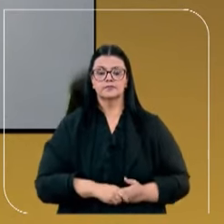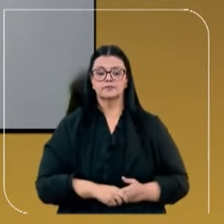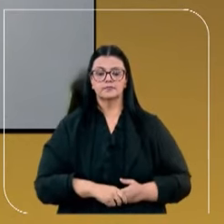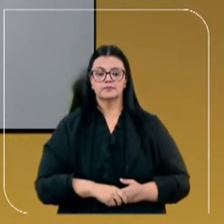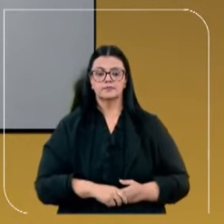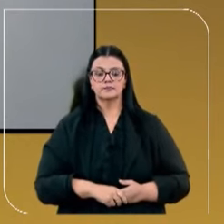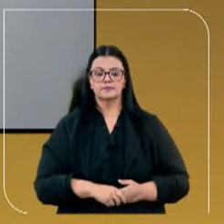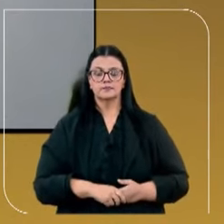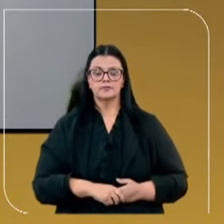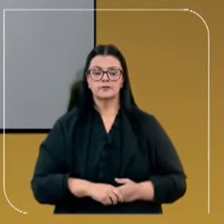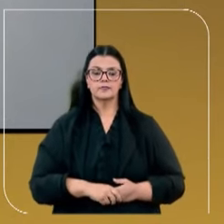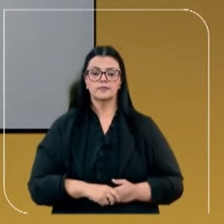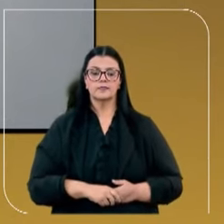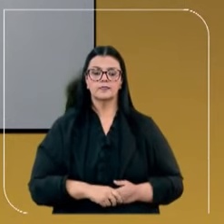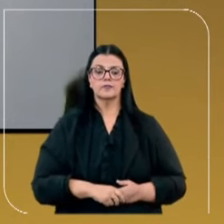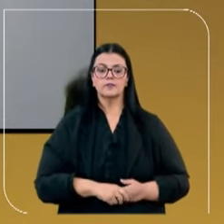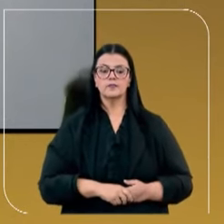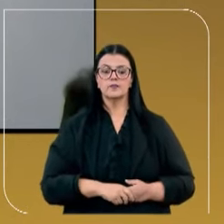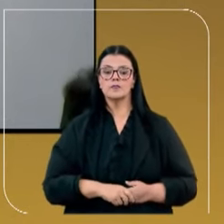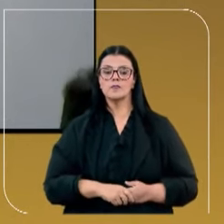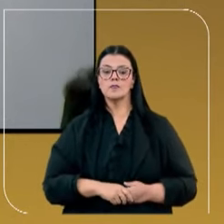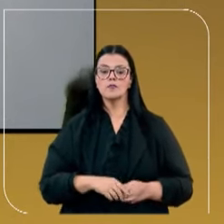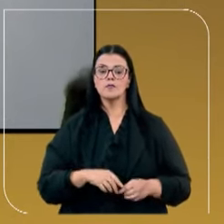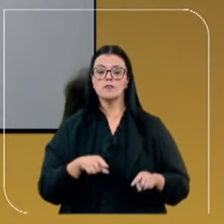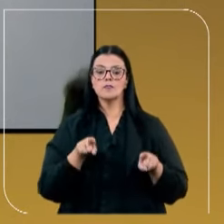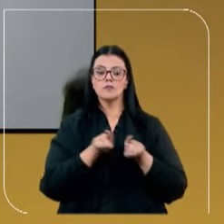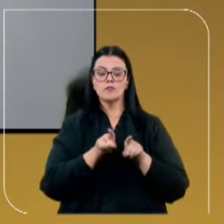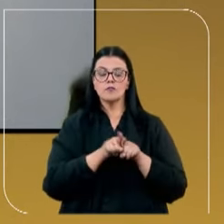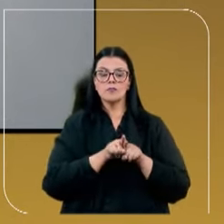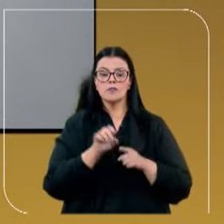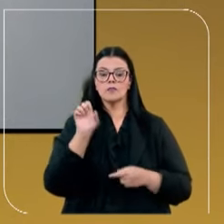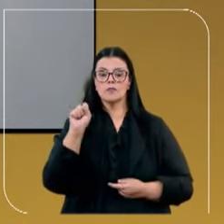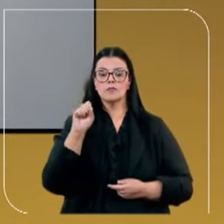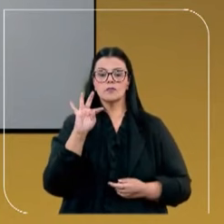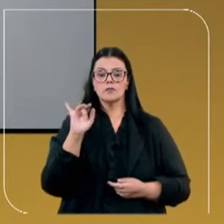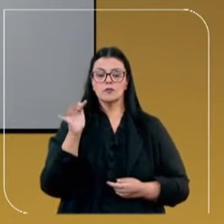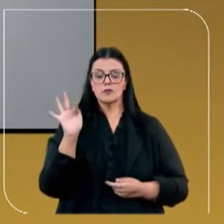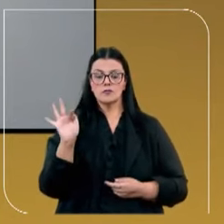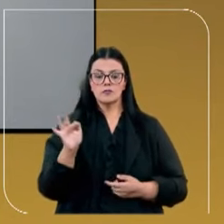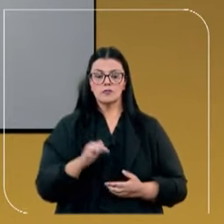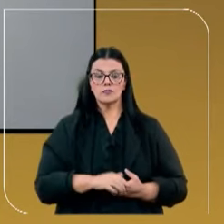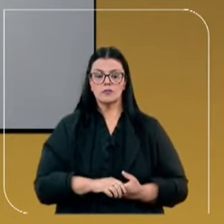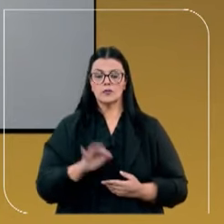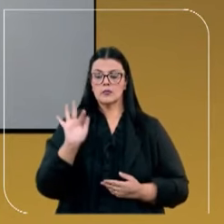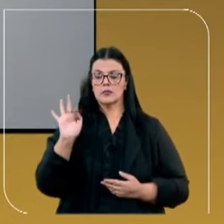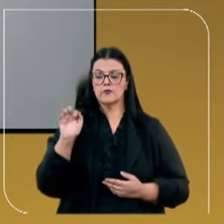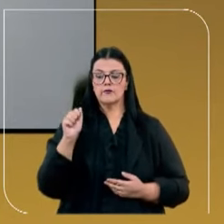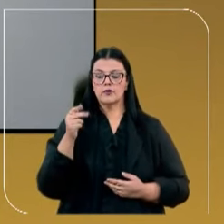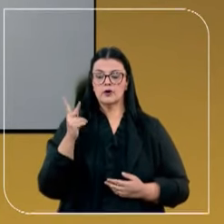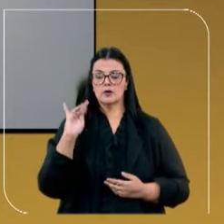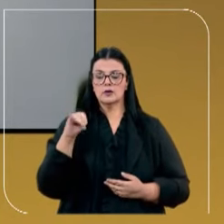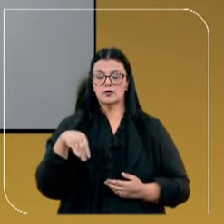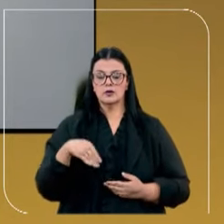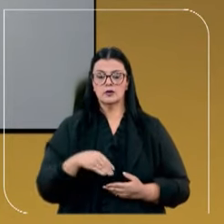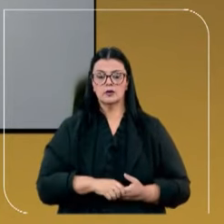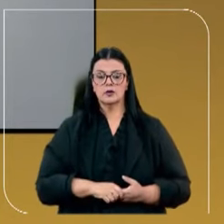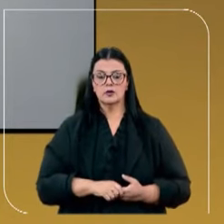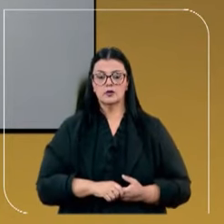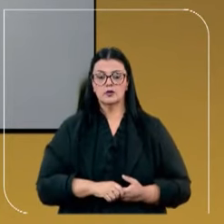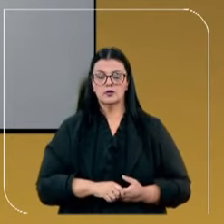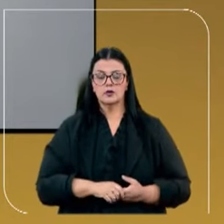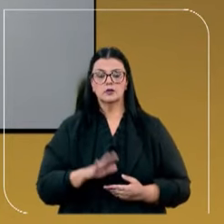Eminente vice-presidente do Supremo Tribunal Federal aqui presente, ministro Luiz Edson Fachin, com quem conversava ainda há